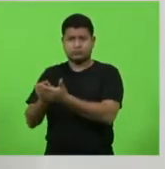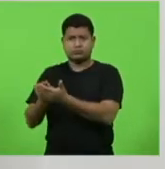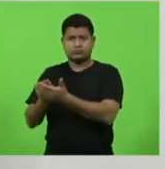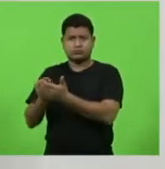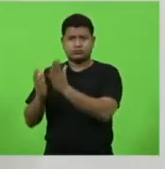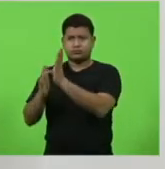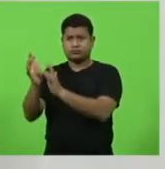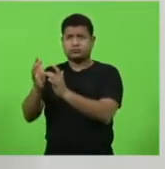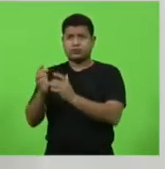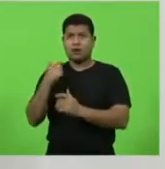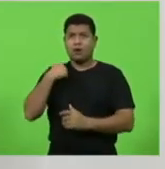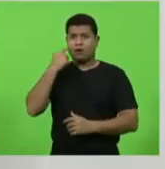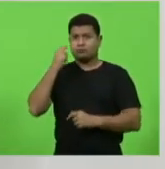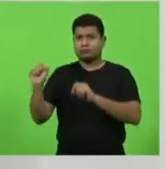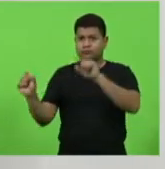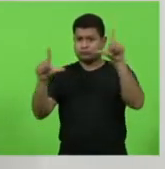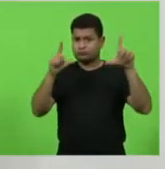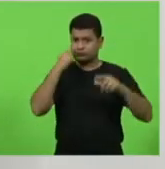Põe na tela.